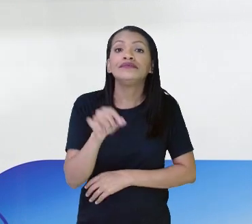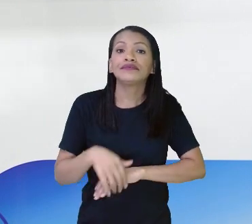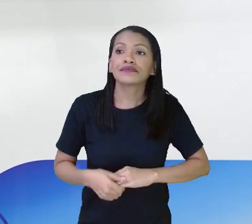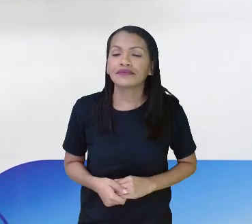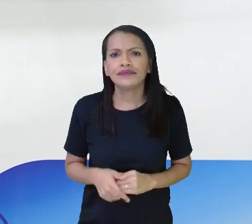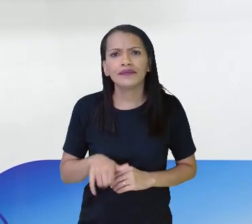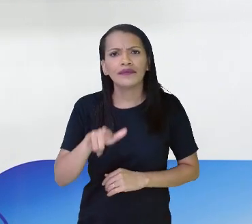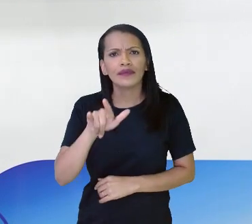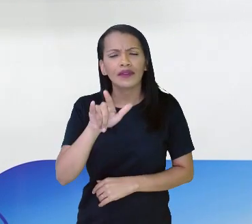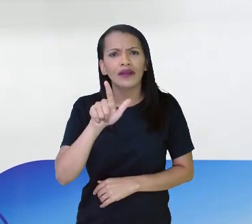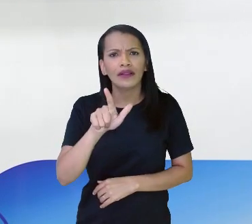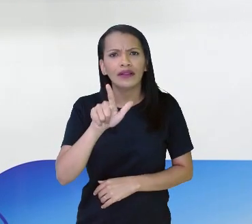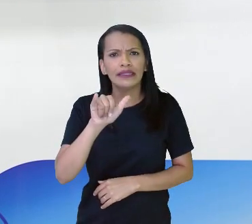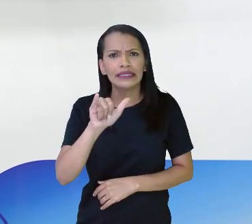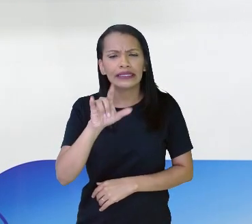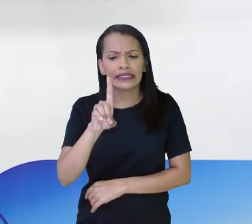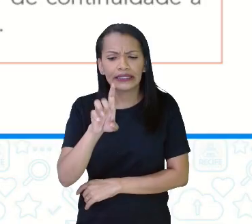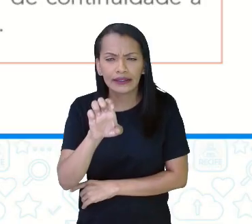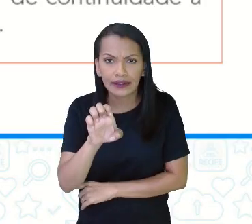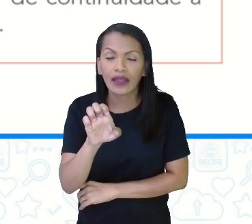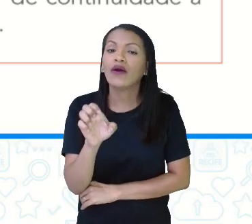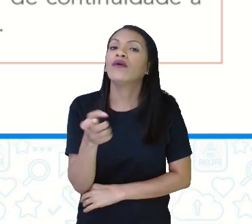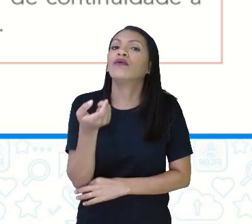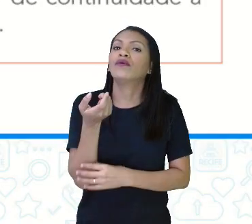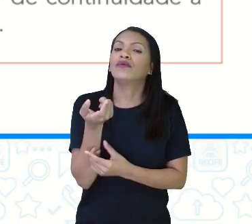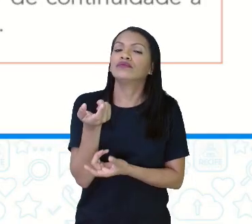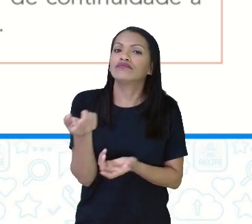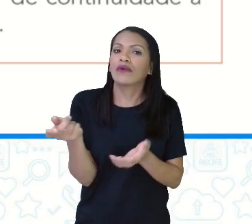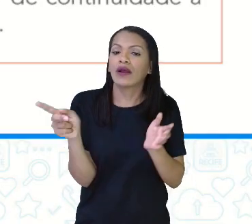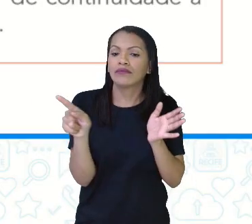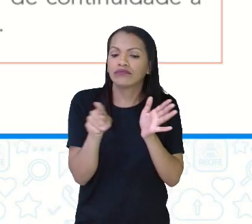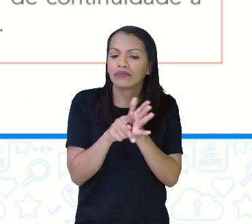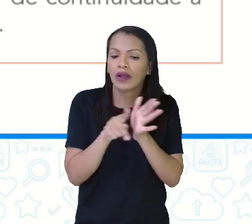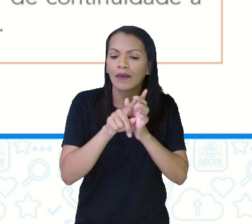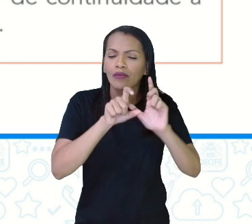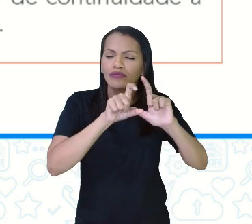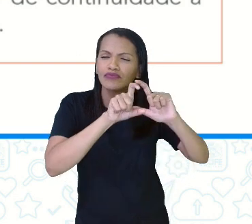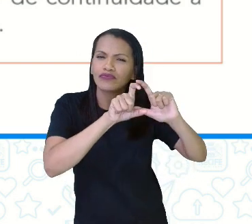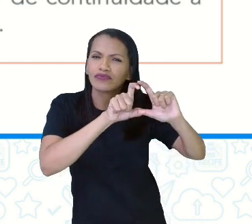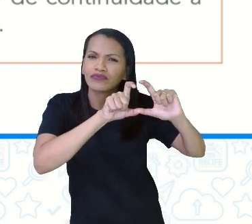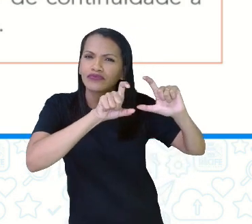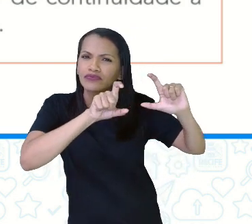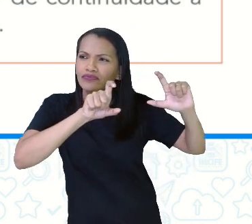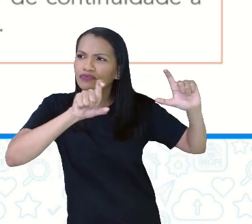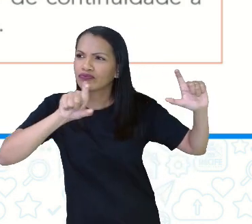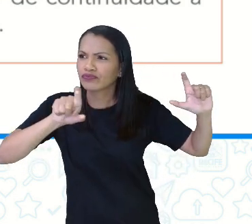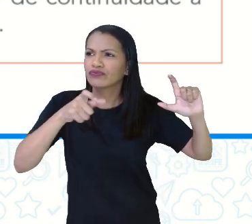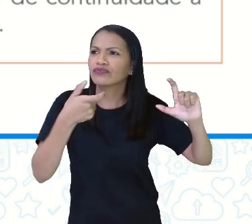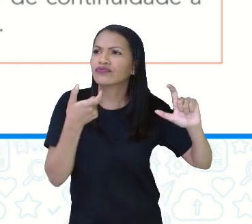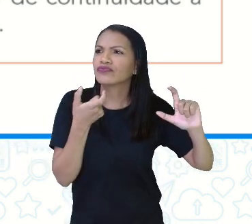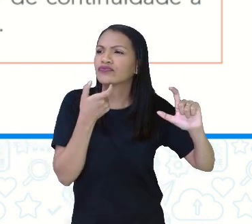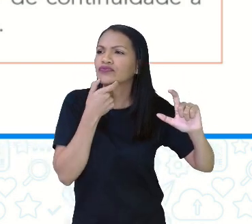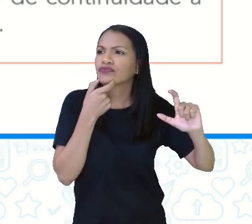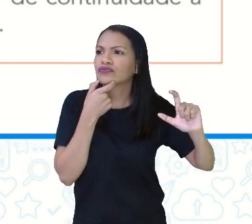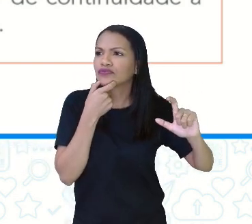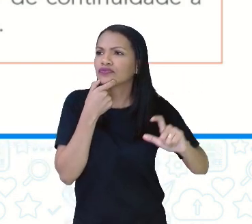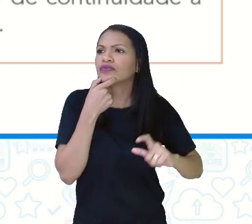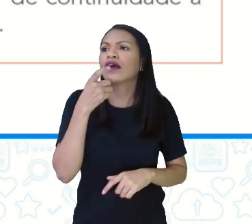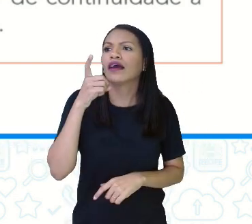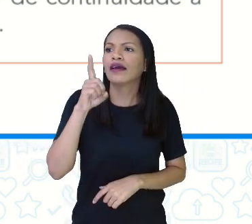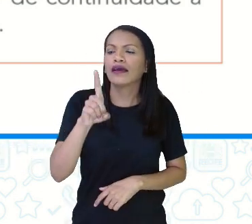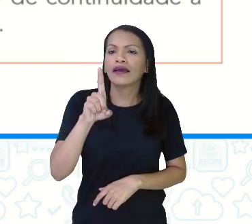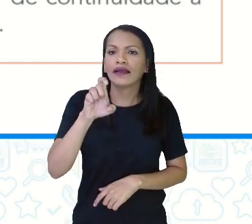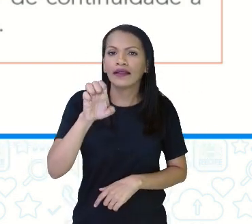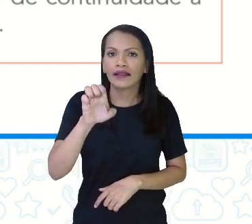lead. E o que é a lead? É onde apresenta o resumo dos fatos noticiados. Na língua inglesa, a palavra lead significa